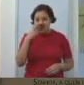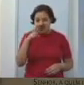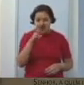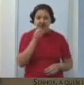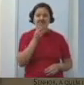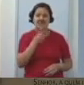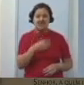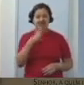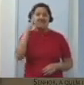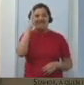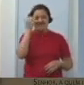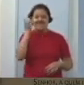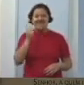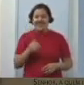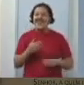lá.